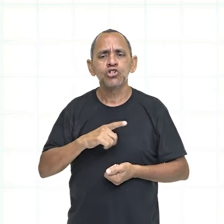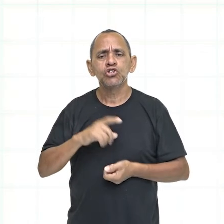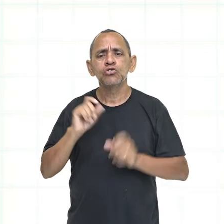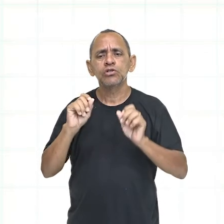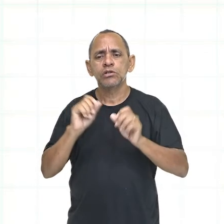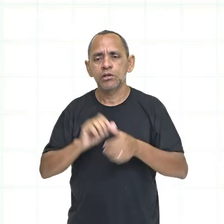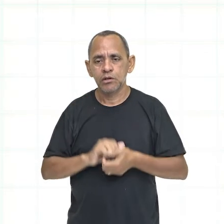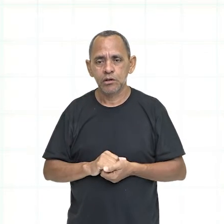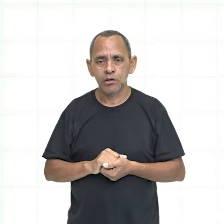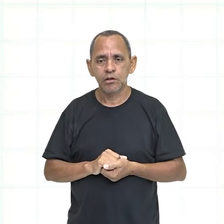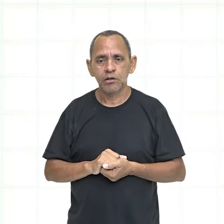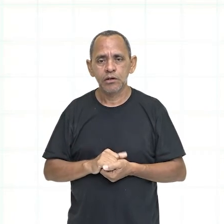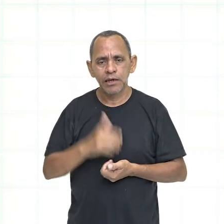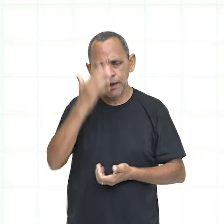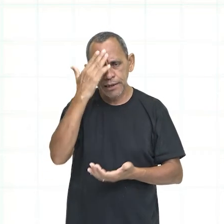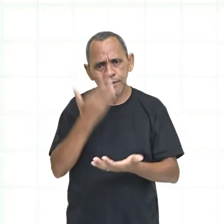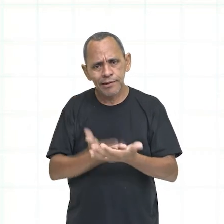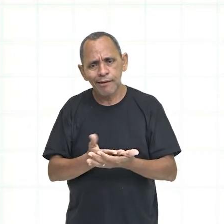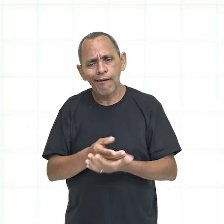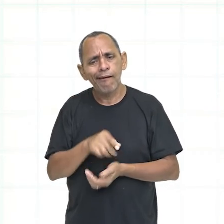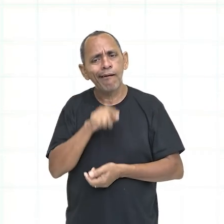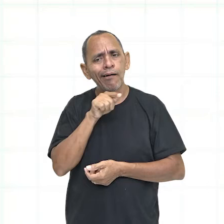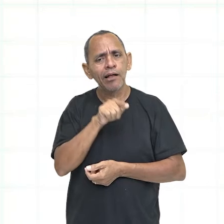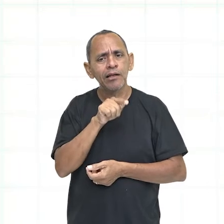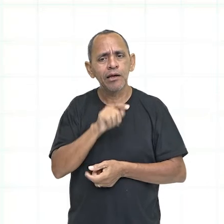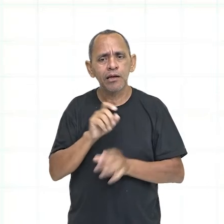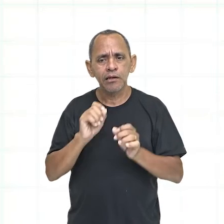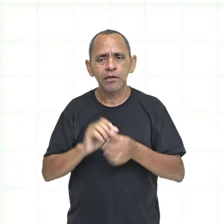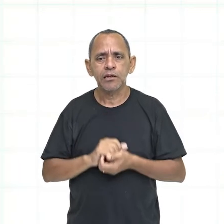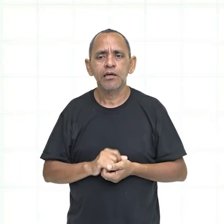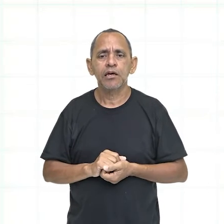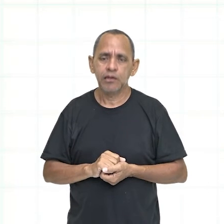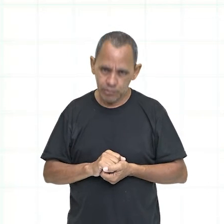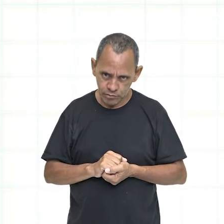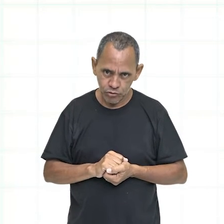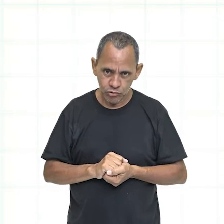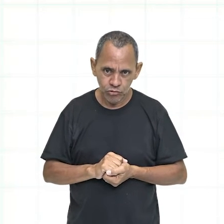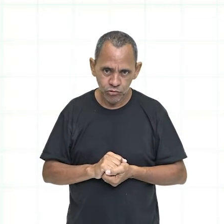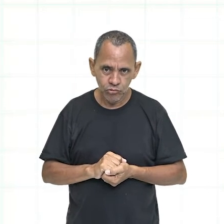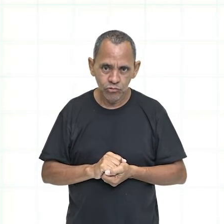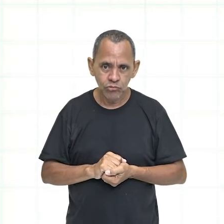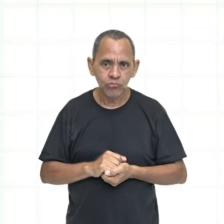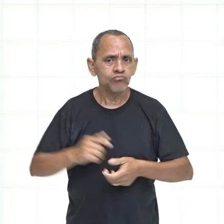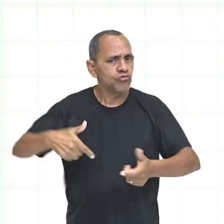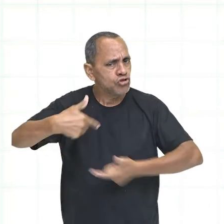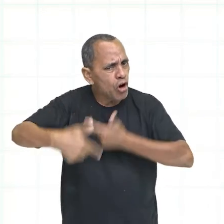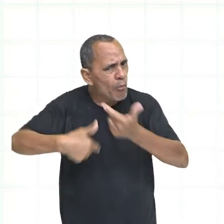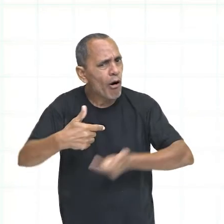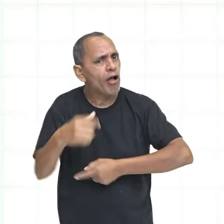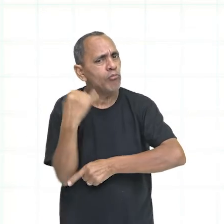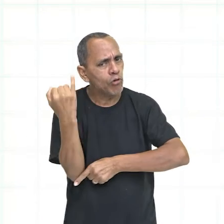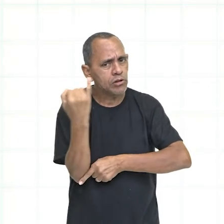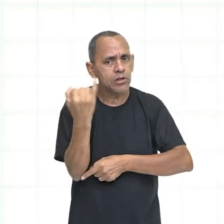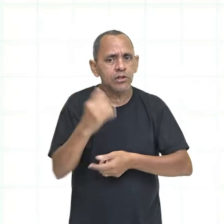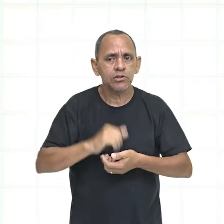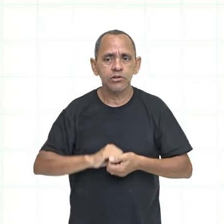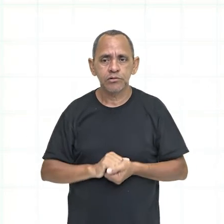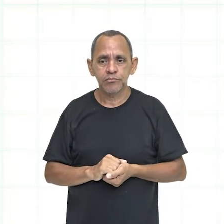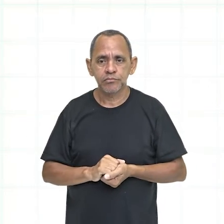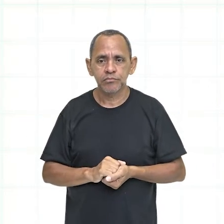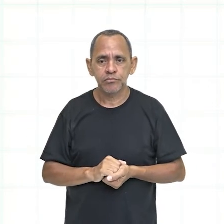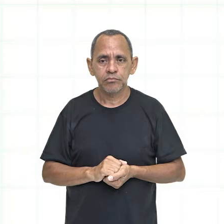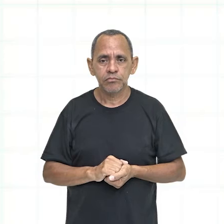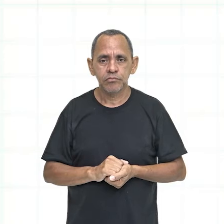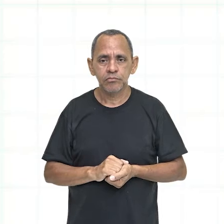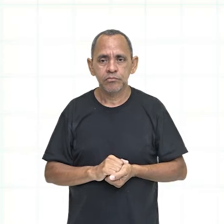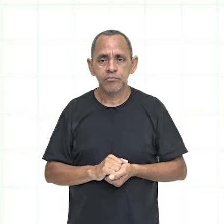deveria confiar nele com uma tarefa tão importante? Deveria eu, né? A tradução literal.